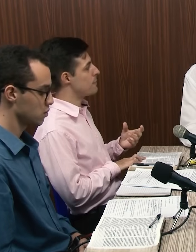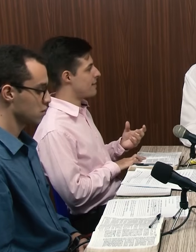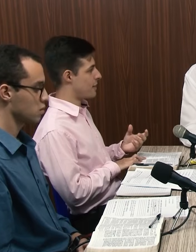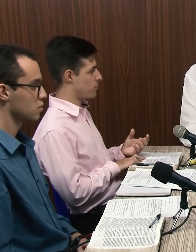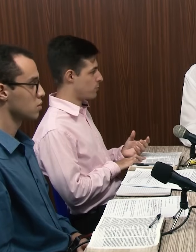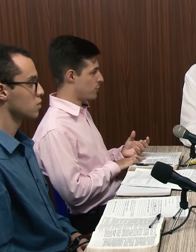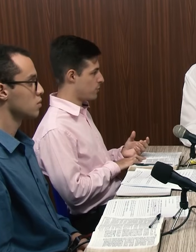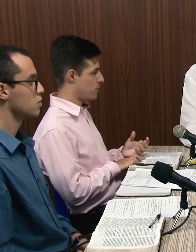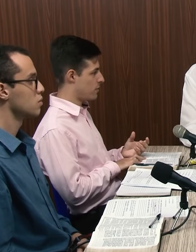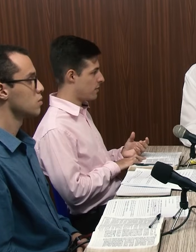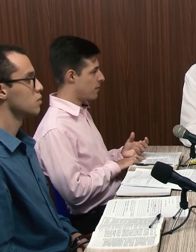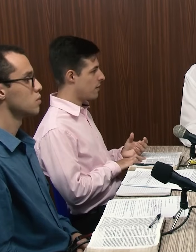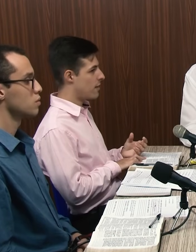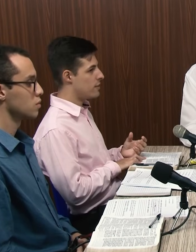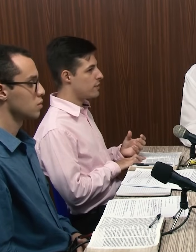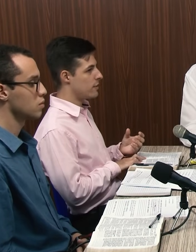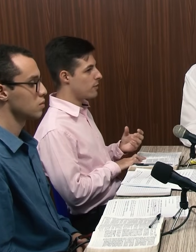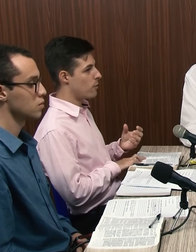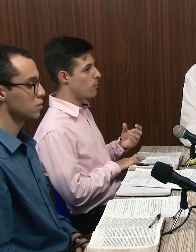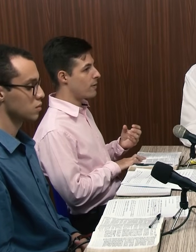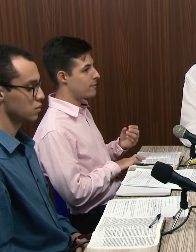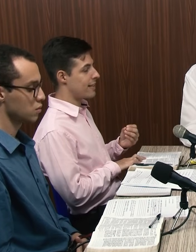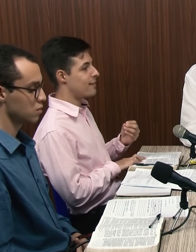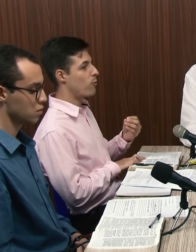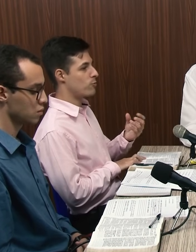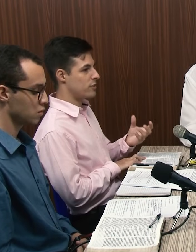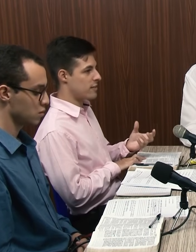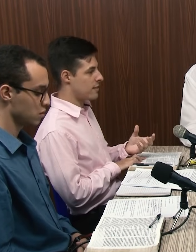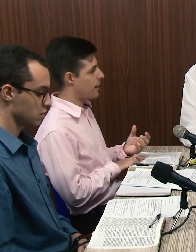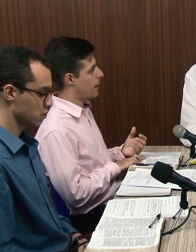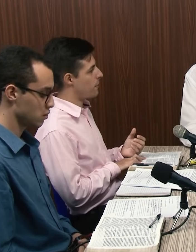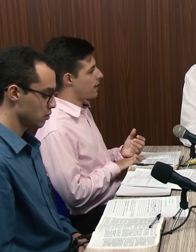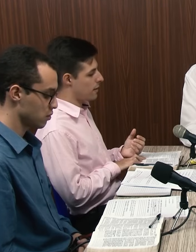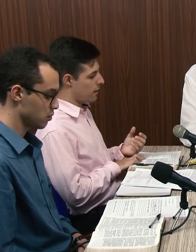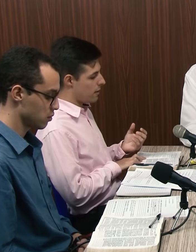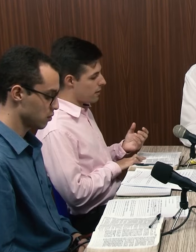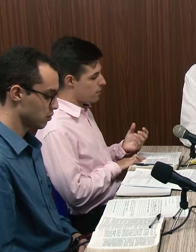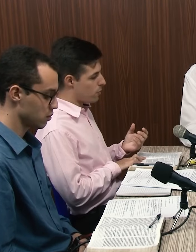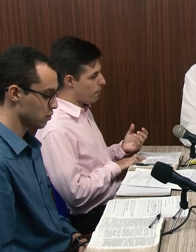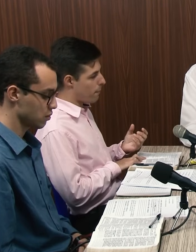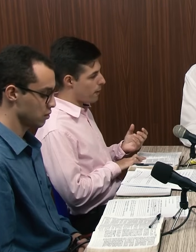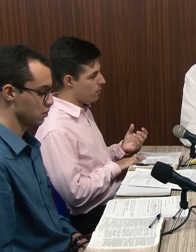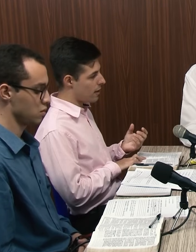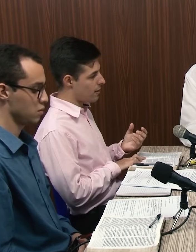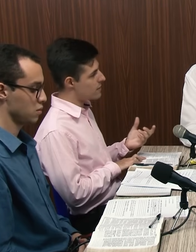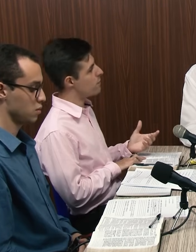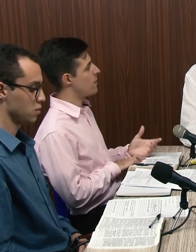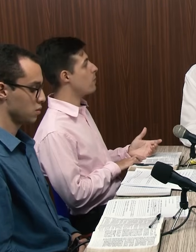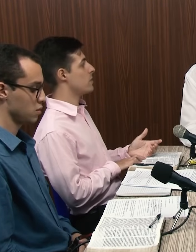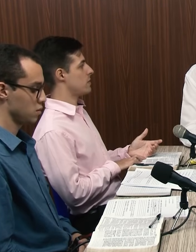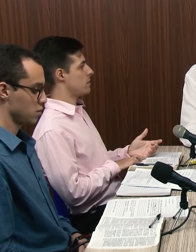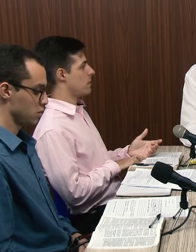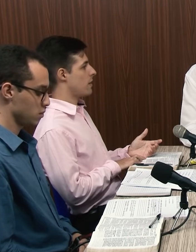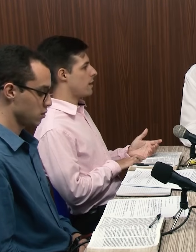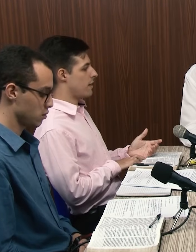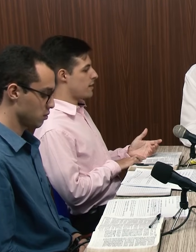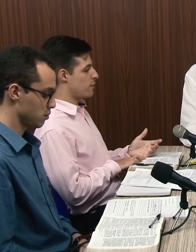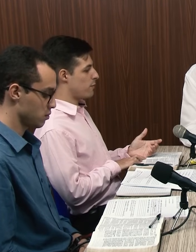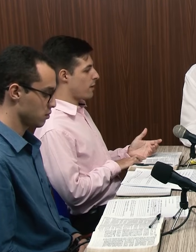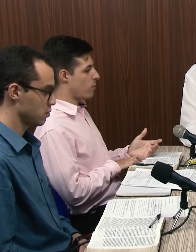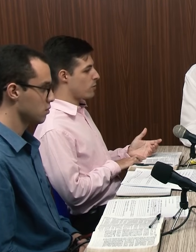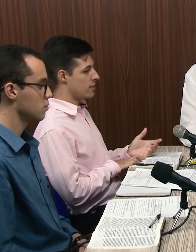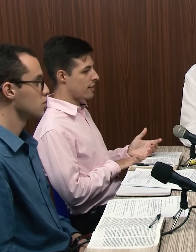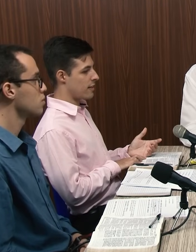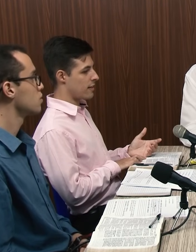uma intimidade com Jesus. Ele tinha uma certa constância na caminhada. E isso é o papel da igreja fiel hoje. A